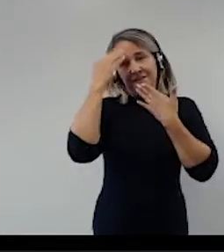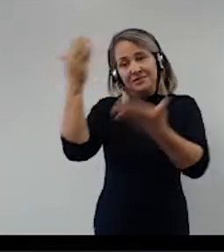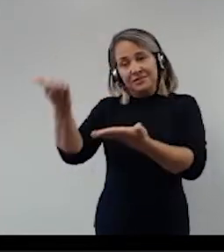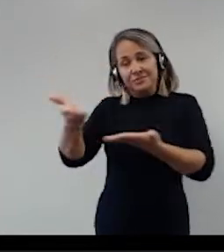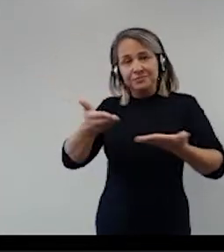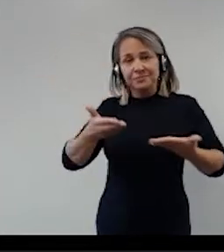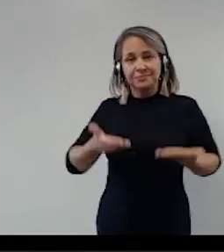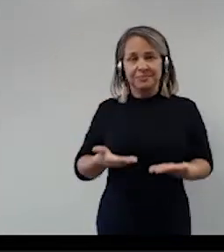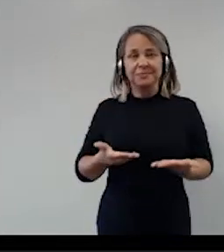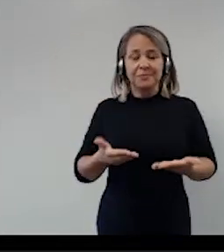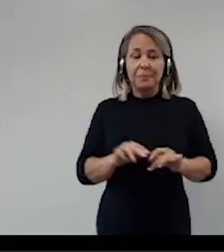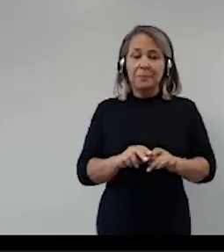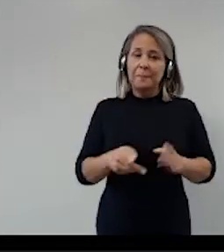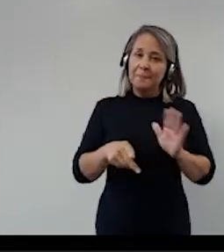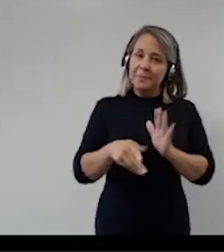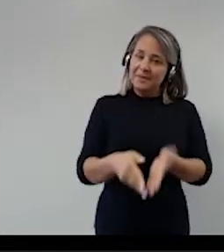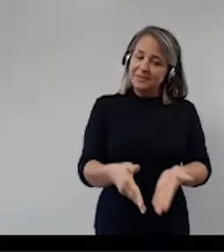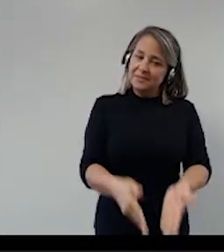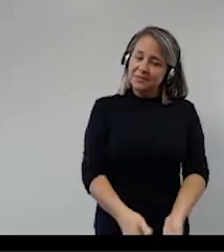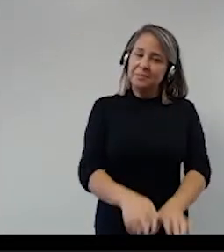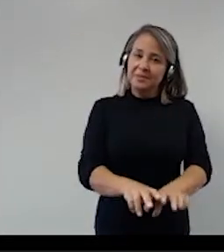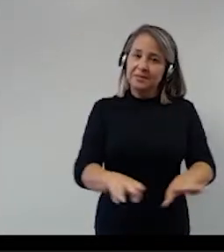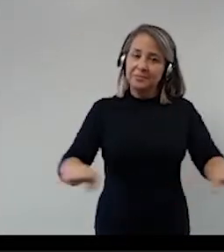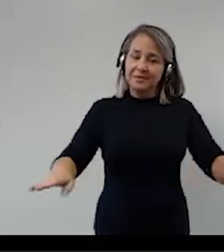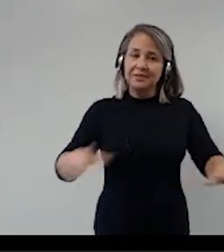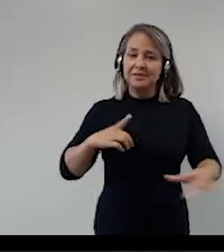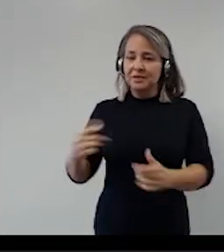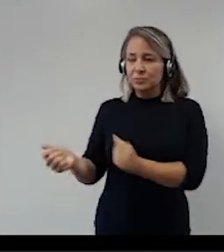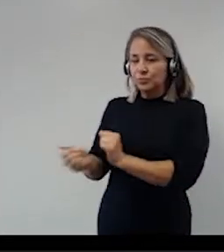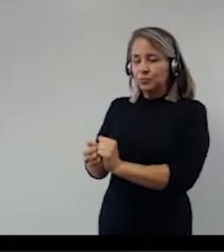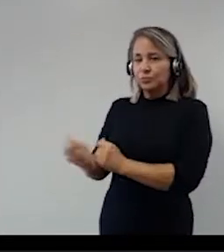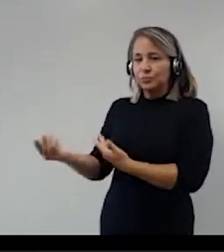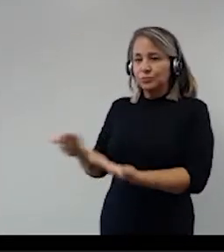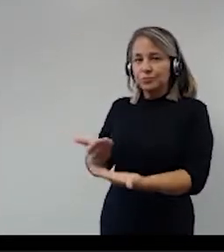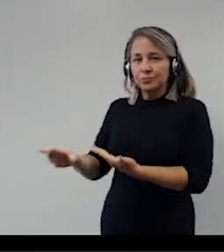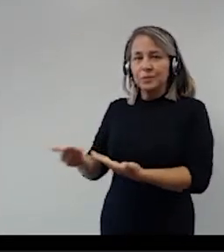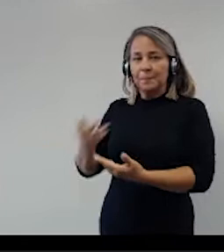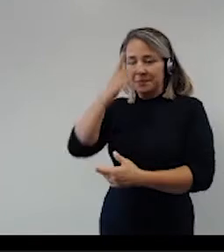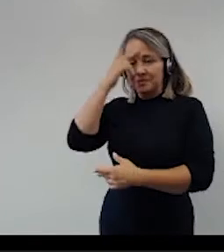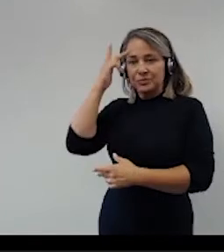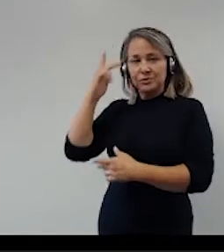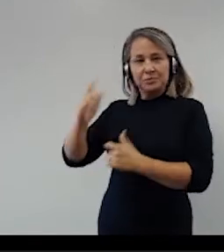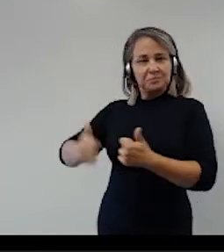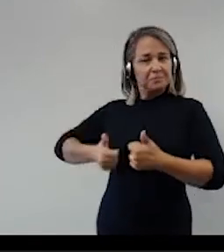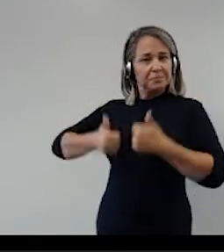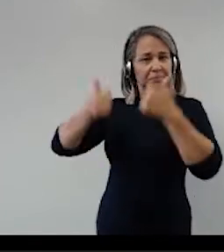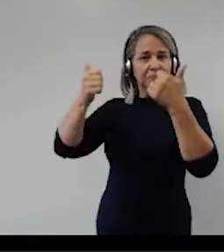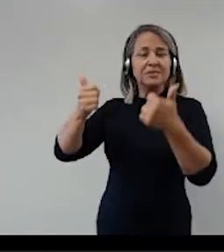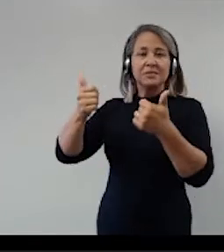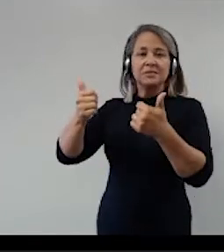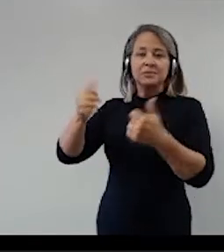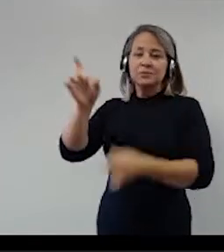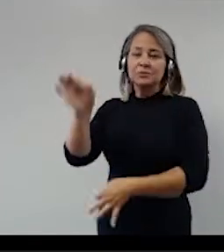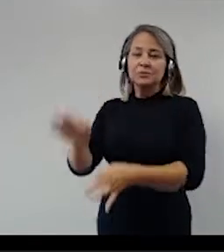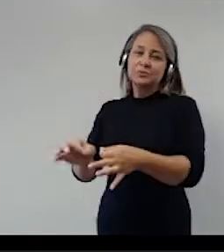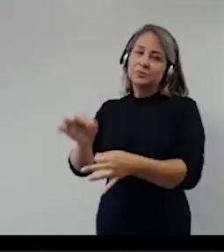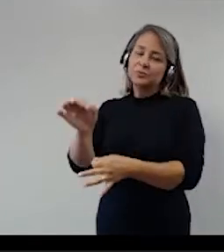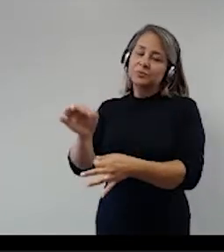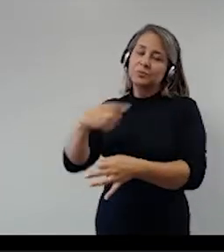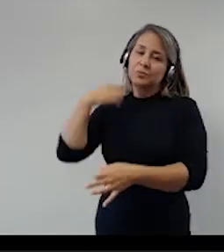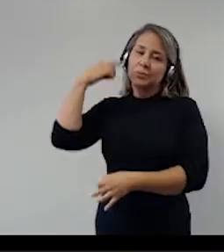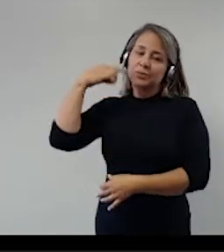feito para integrar essa mesa, ladeando grandes personalidades do direito brasileiro. Parabenizo a diretoria do